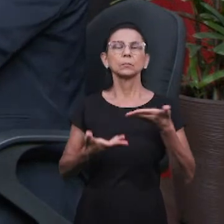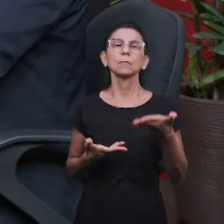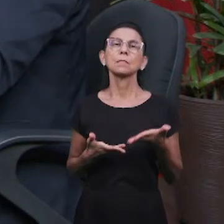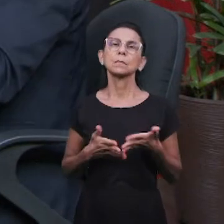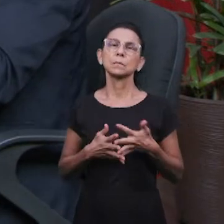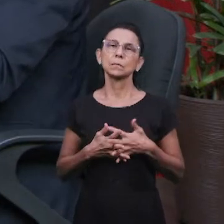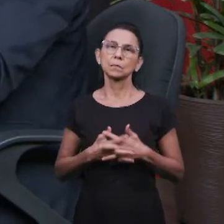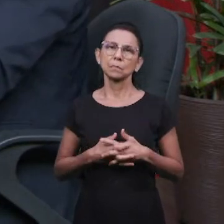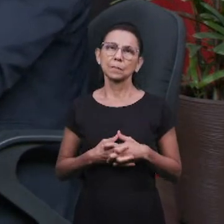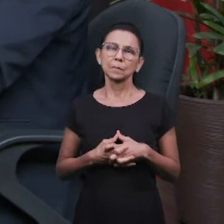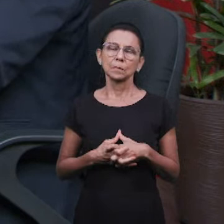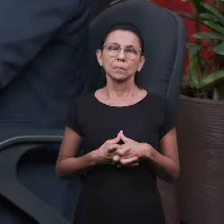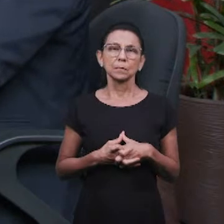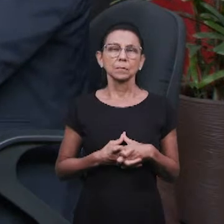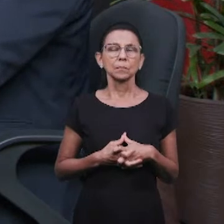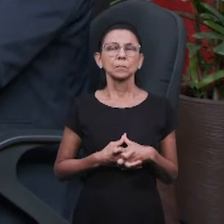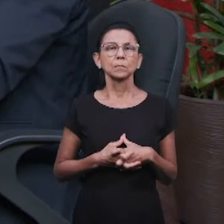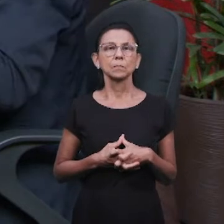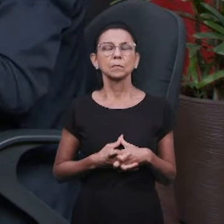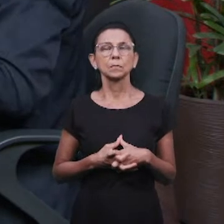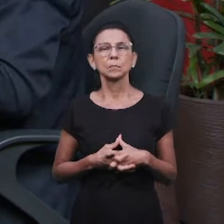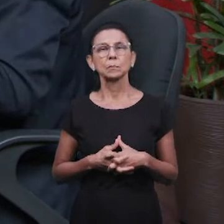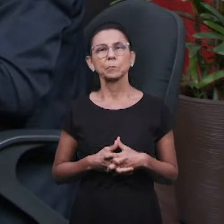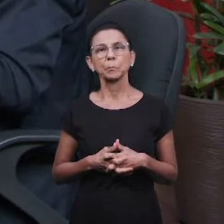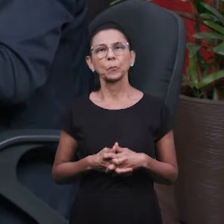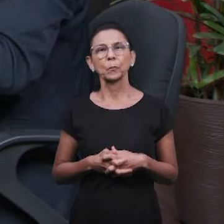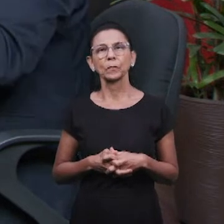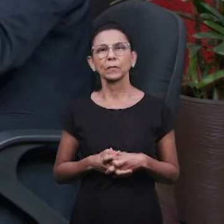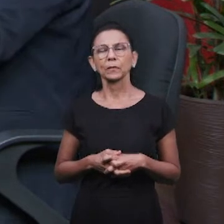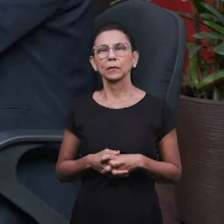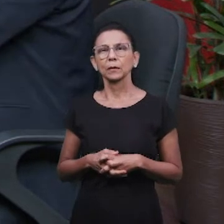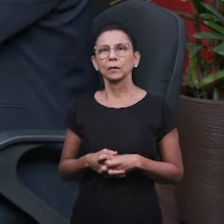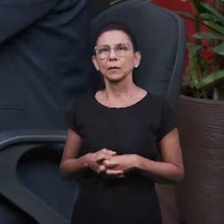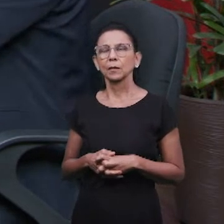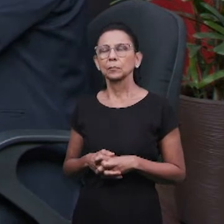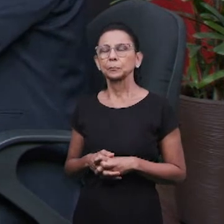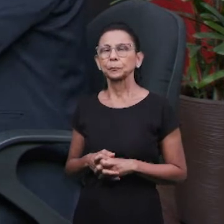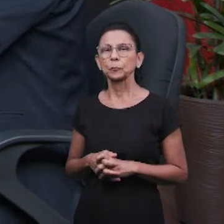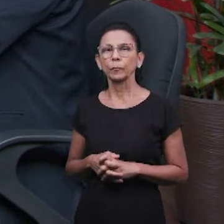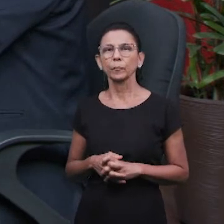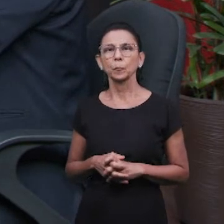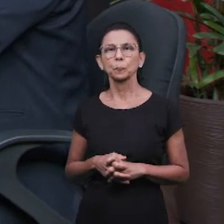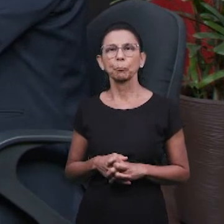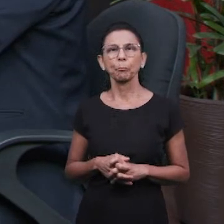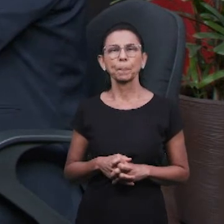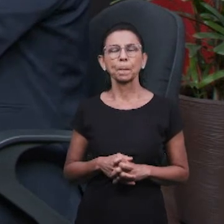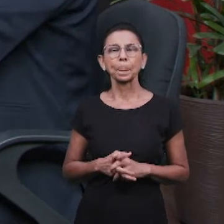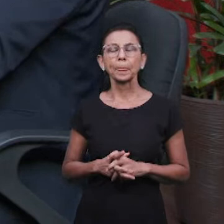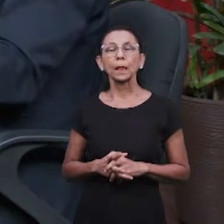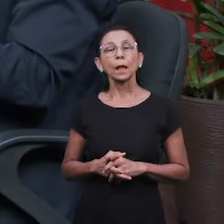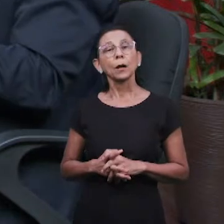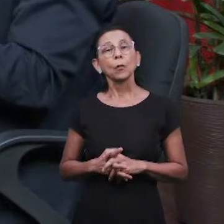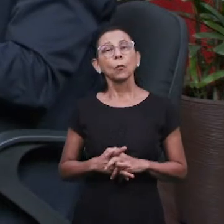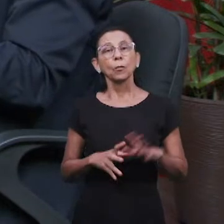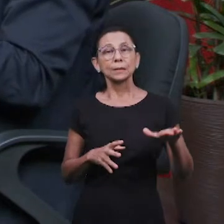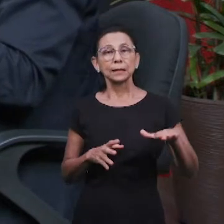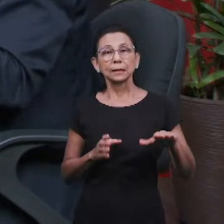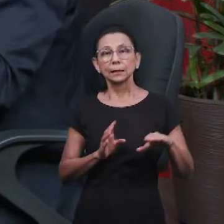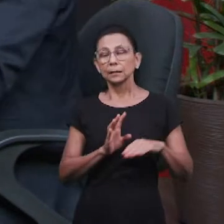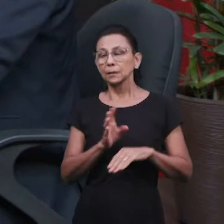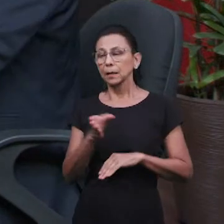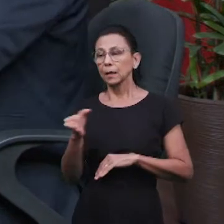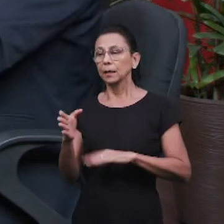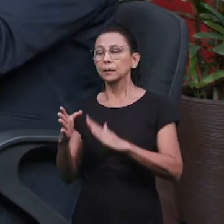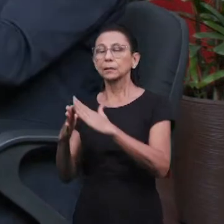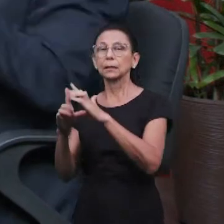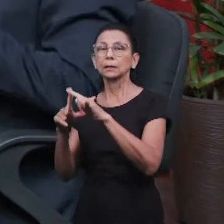pessoas, porque até é bom as irmãs explicar, chega uma criança dessa na igreja, como que o pastor